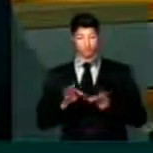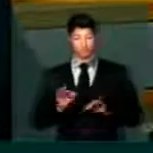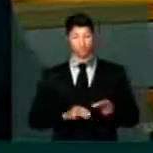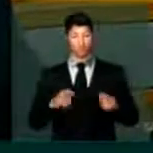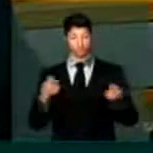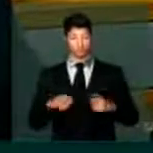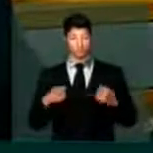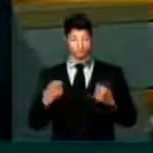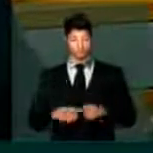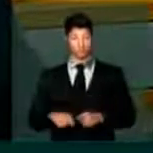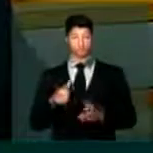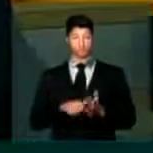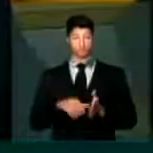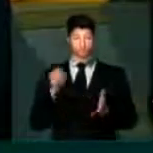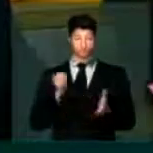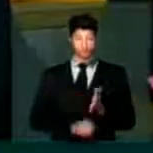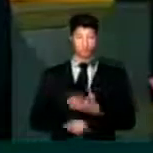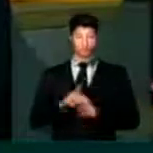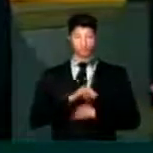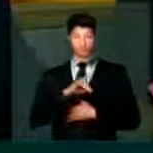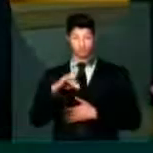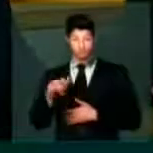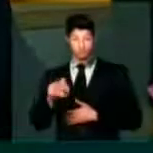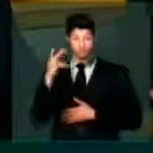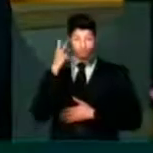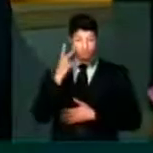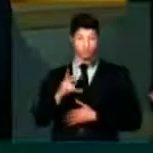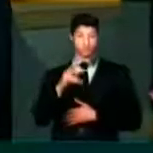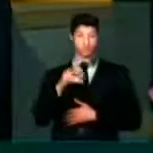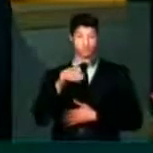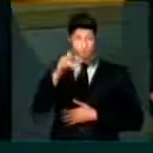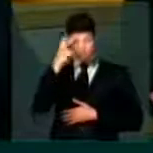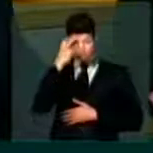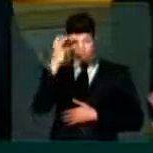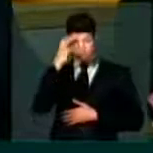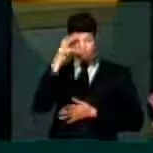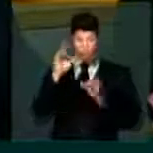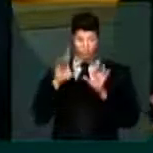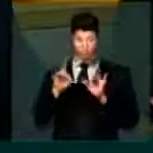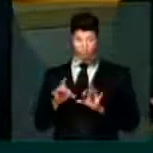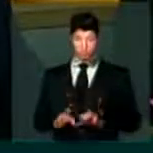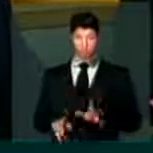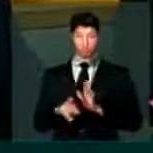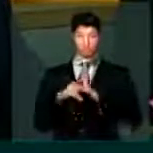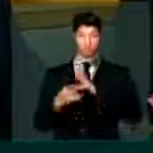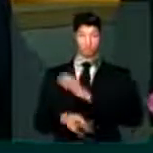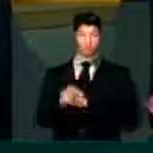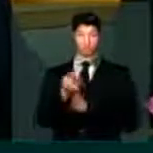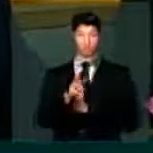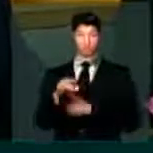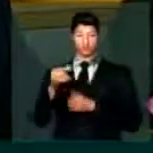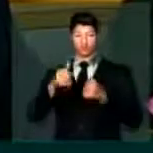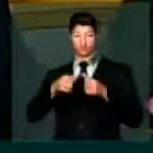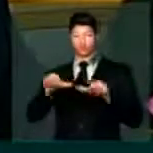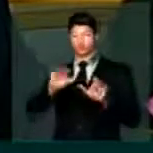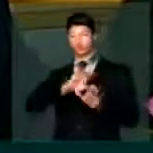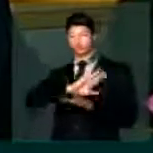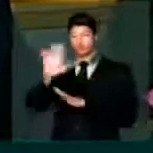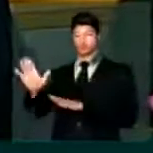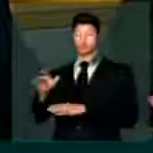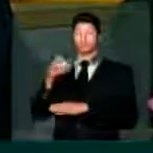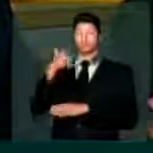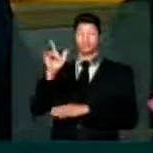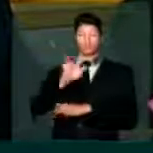infraestrutura necessária de pagamento de diários para agentes de área de inteligência especialistas que vão de outros estados, em quantos eles